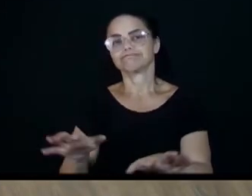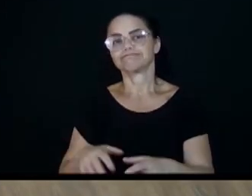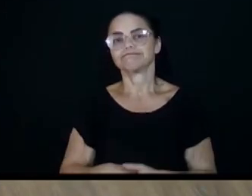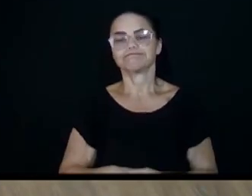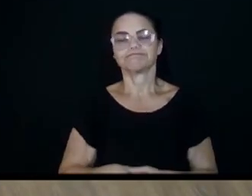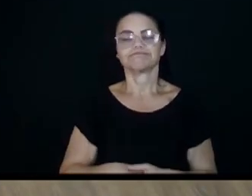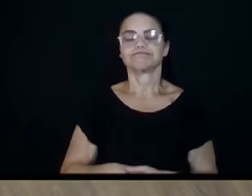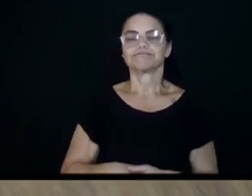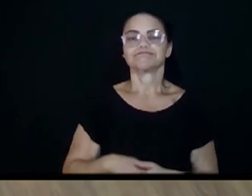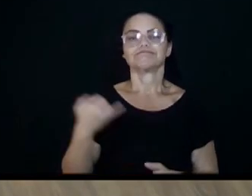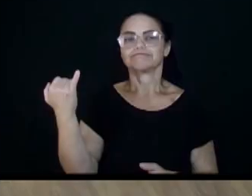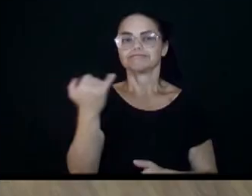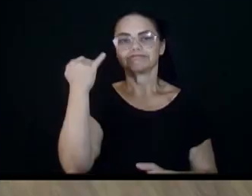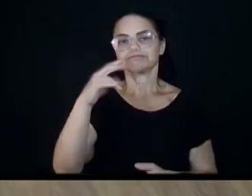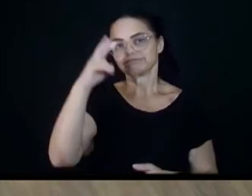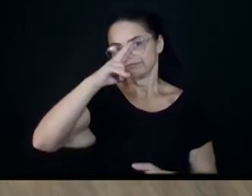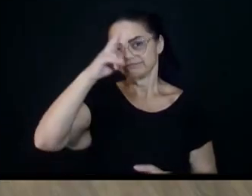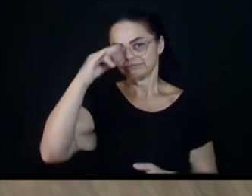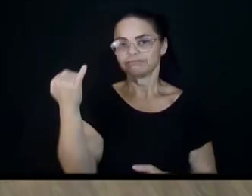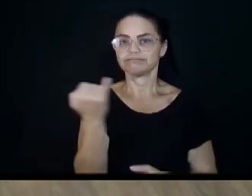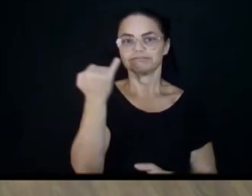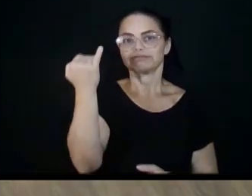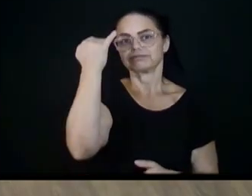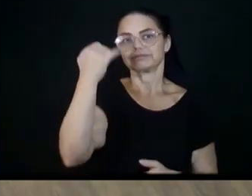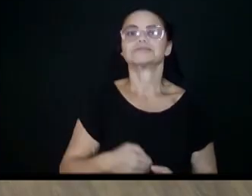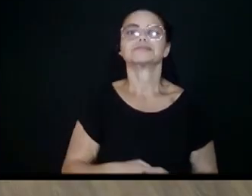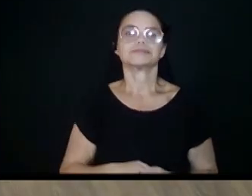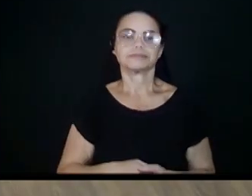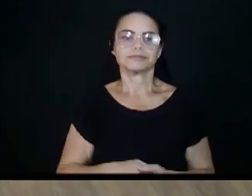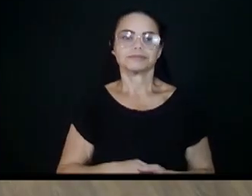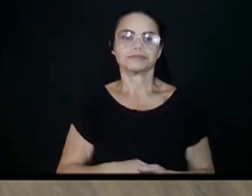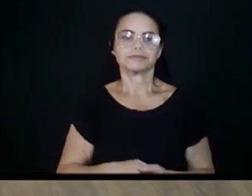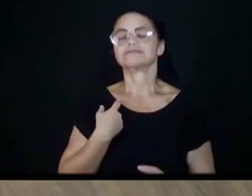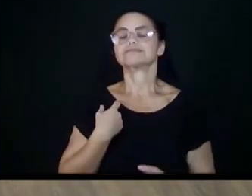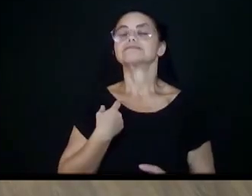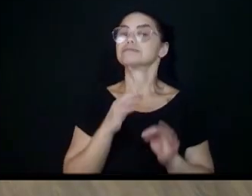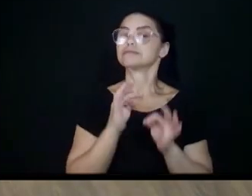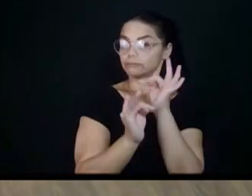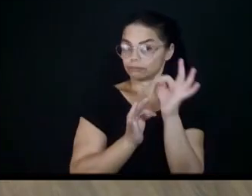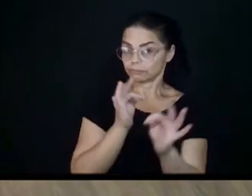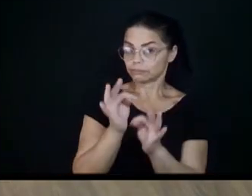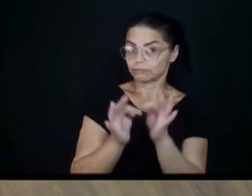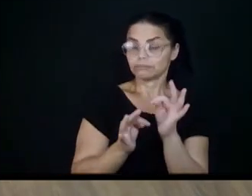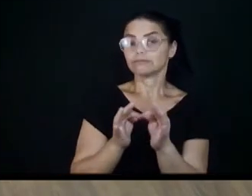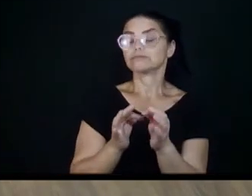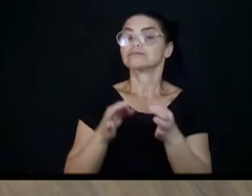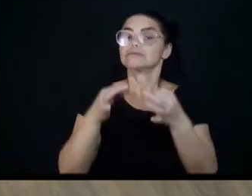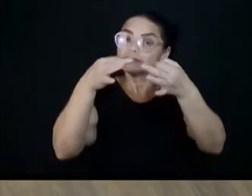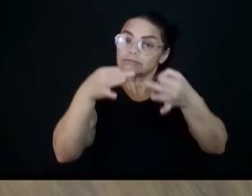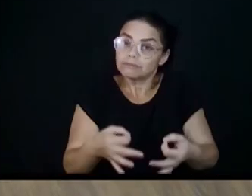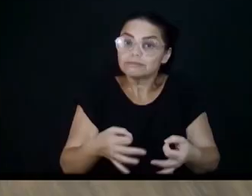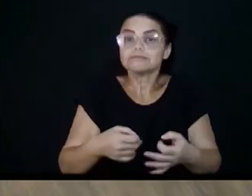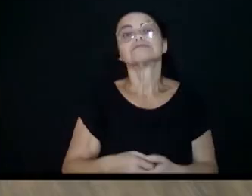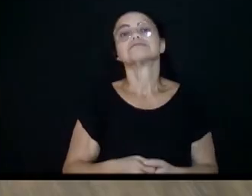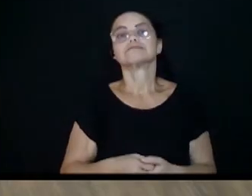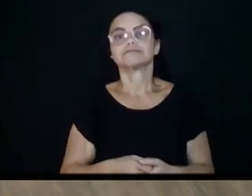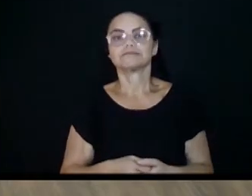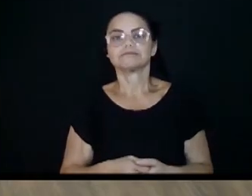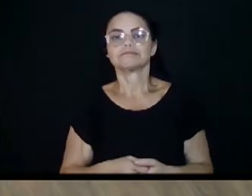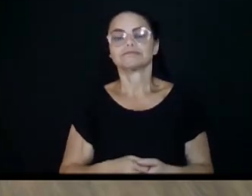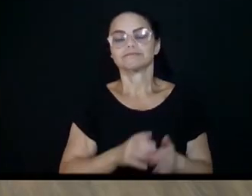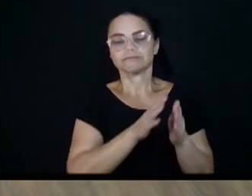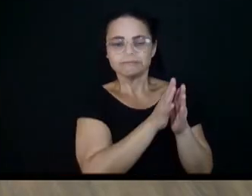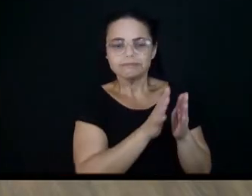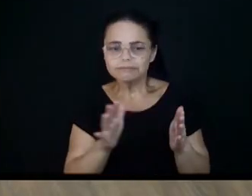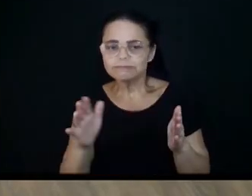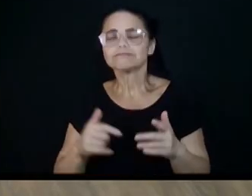a importância de se fazer esse tratamento adequadamente, mesmo que a longo prazo, né? Porque é isso